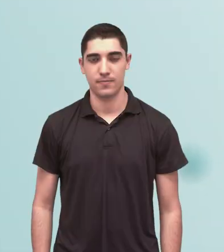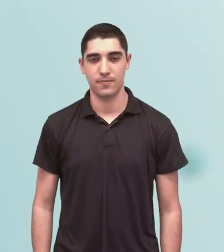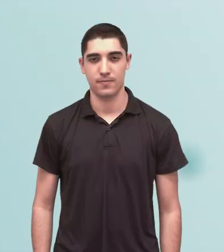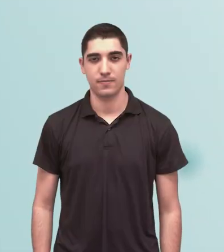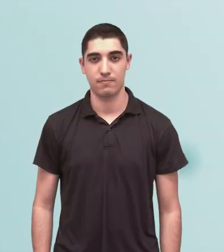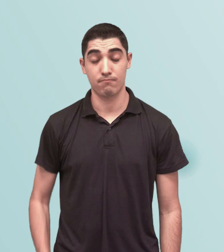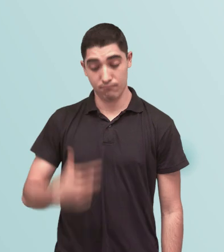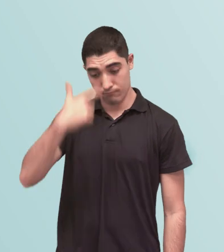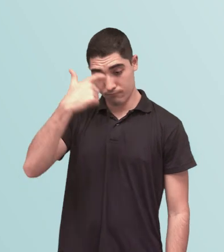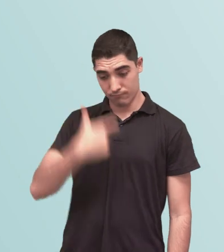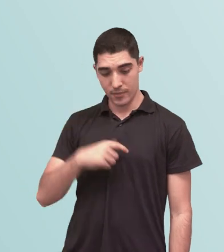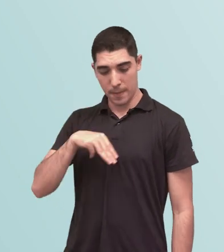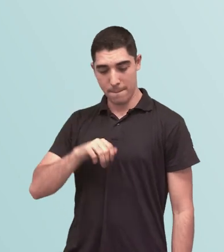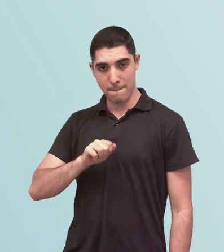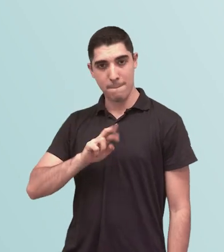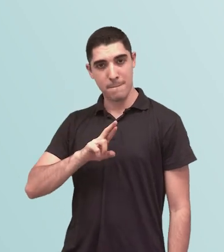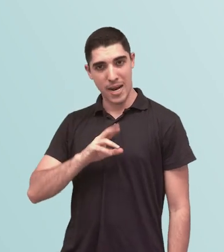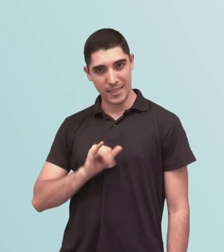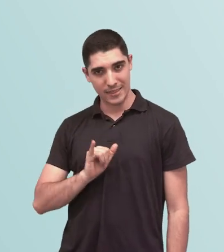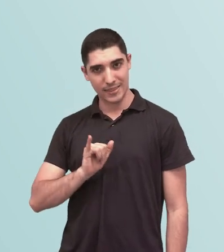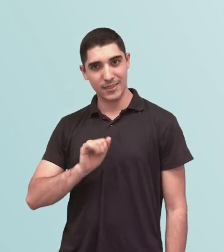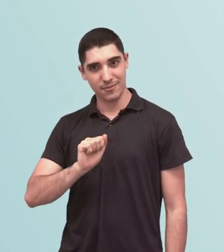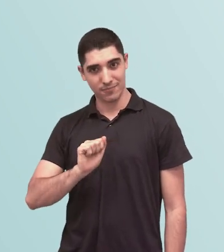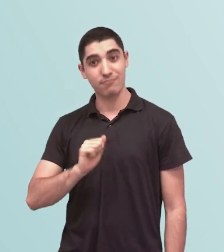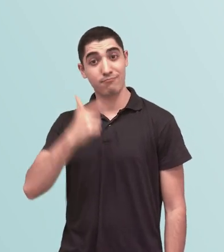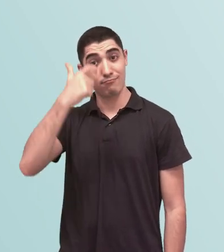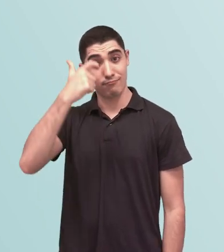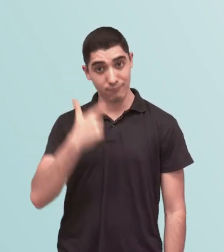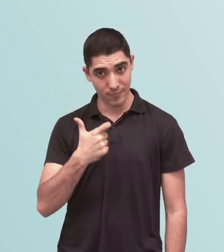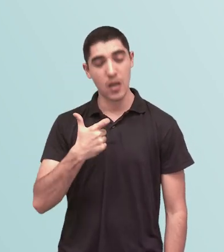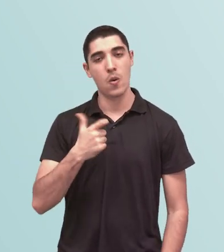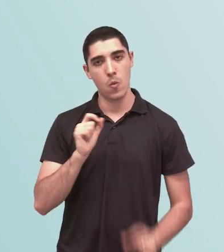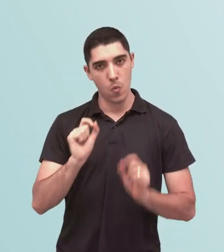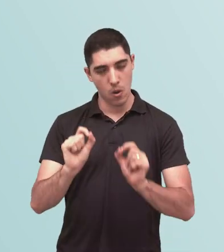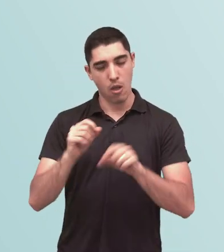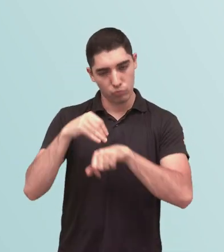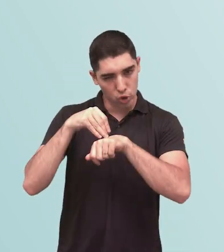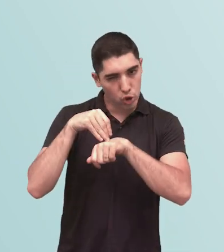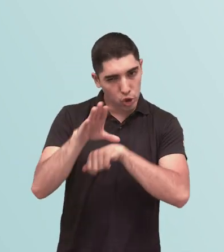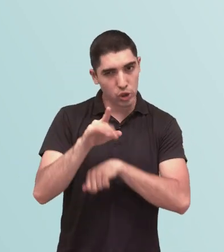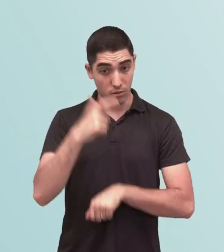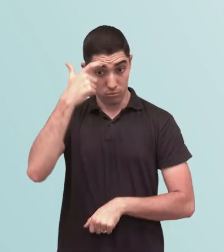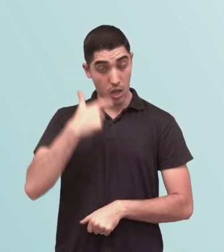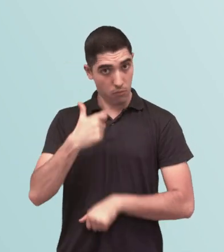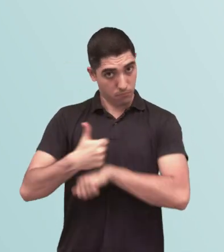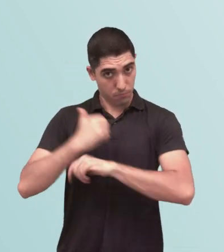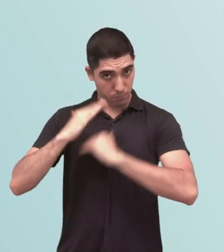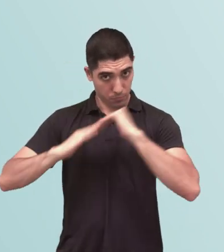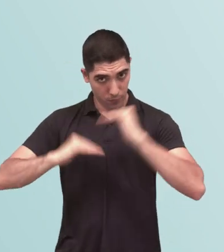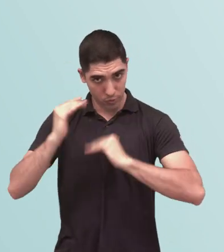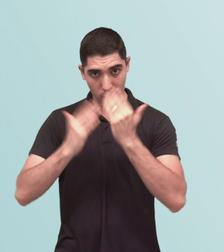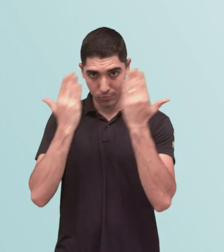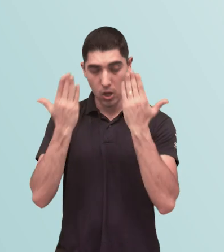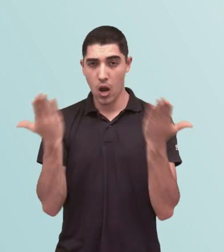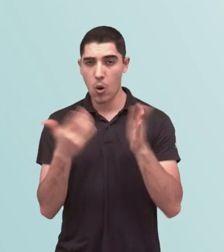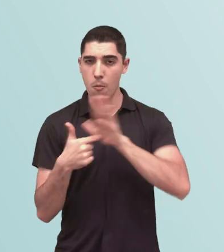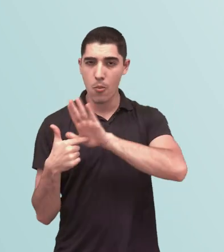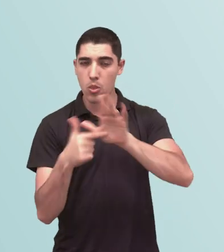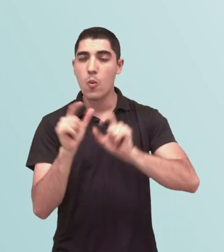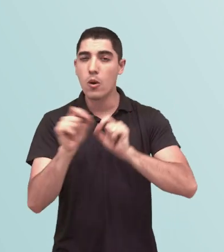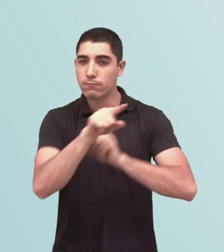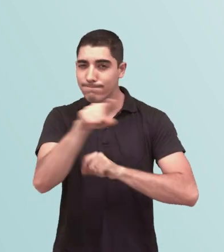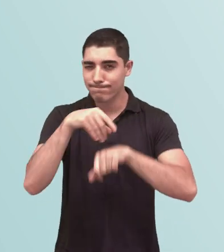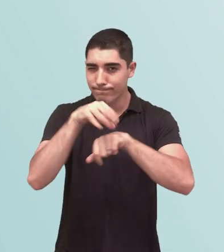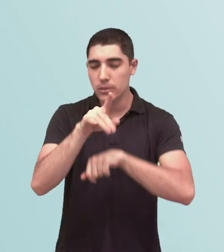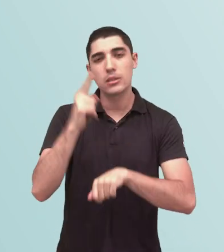Eu sou Marceliane, psicóloga. Uma dica importante para prevenir o esgotamento mental e emocional é parar um